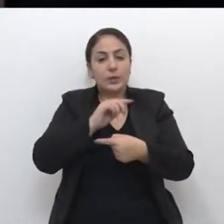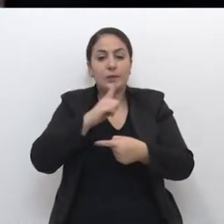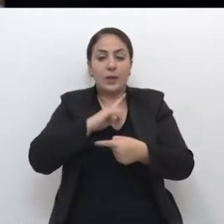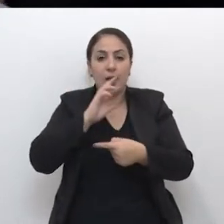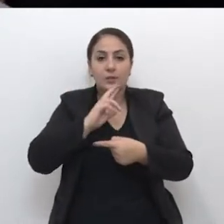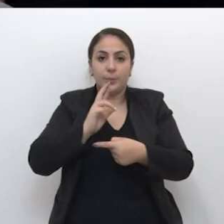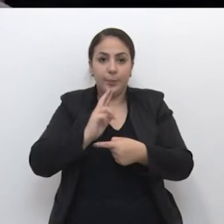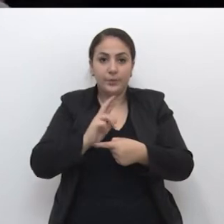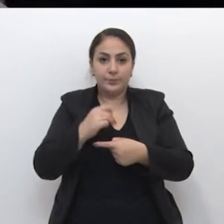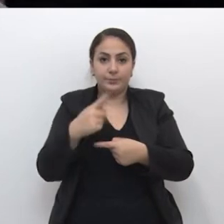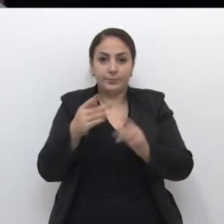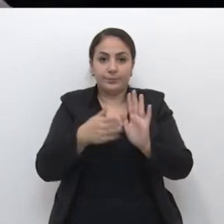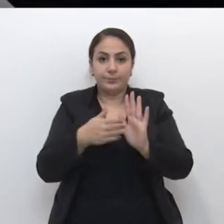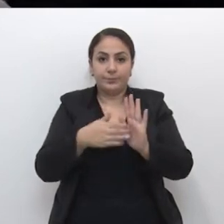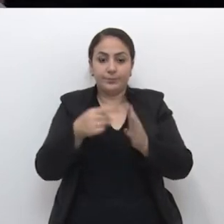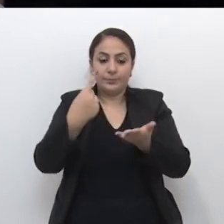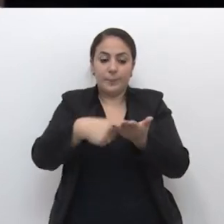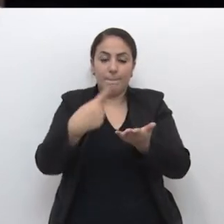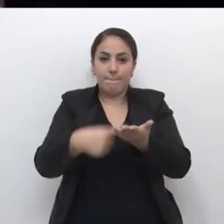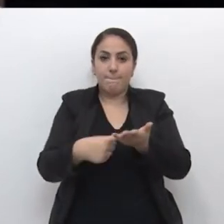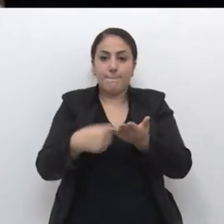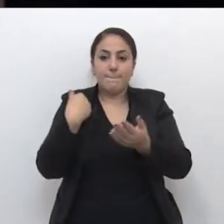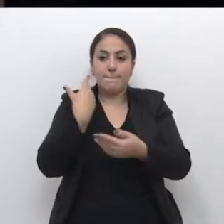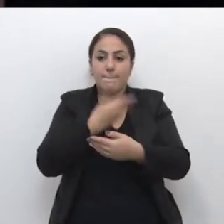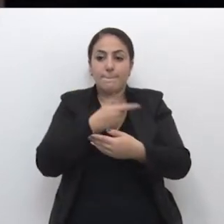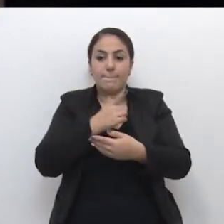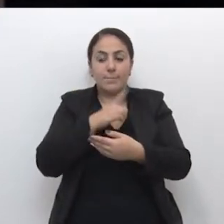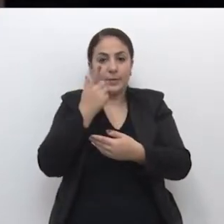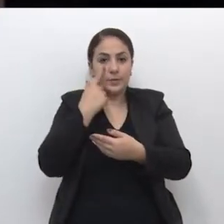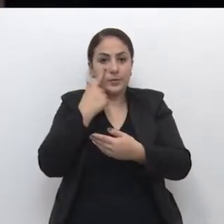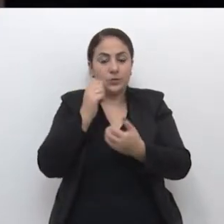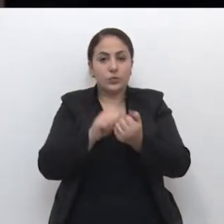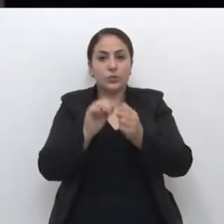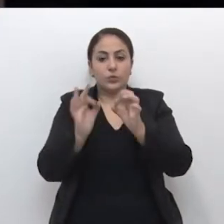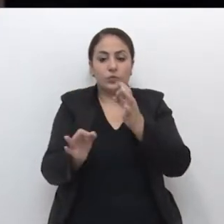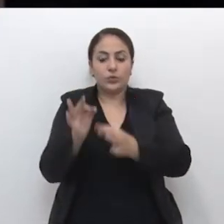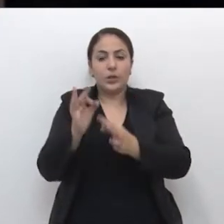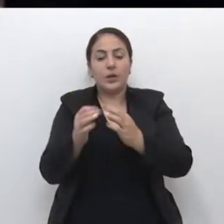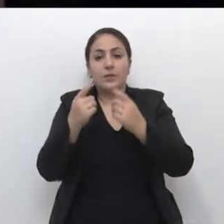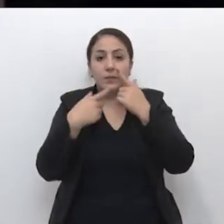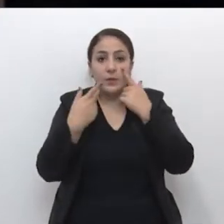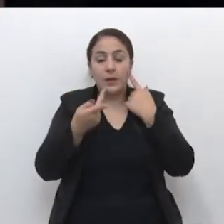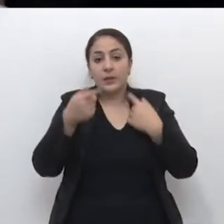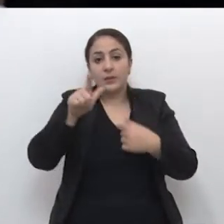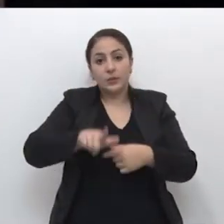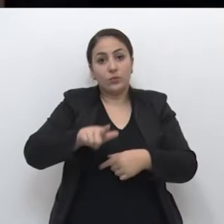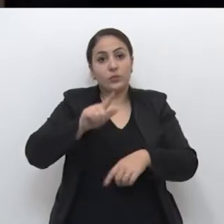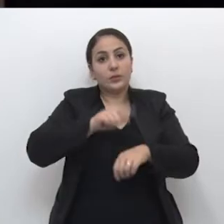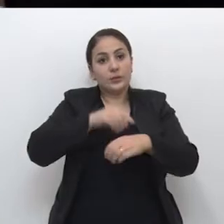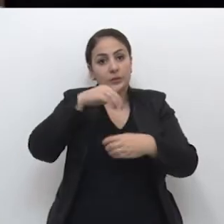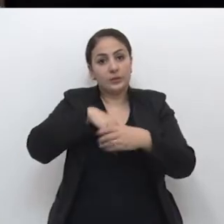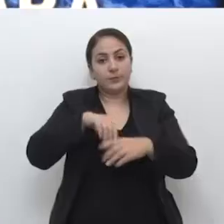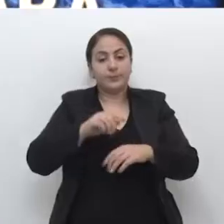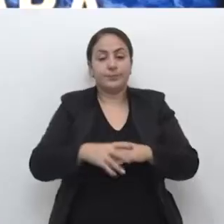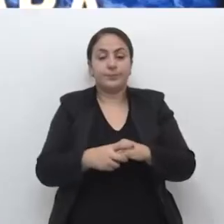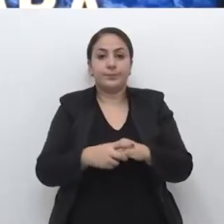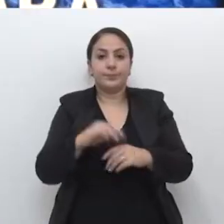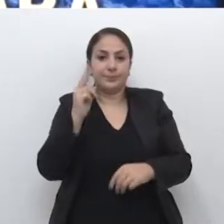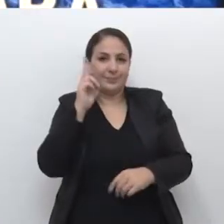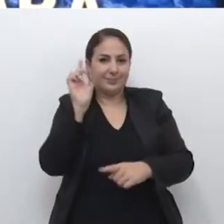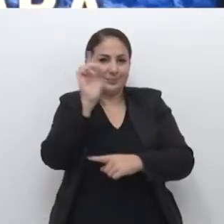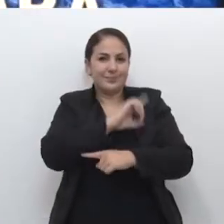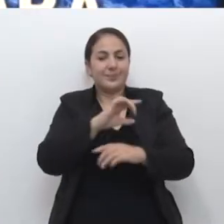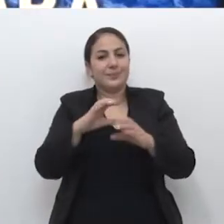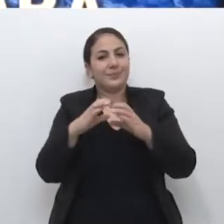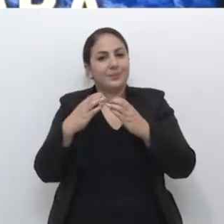termos então esse encaminhamento desta proposta de acordo e agora está aí encaminhado ao nosso judiciário, repetindo, dentro do seu tempo.